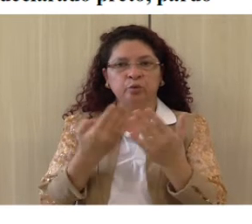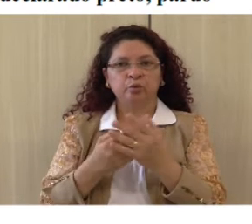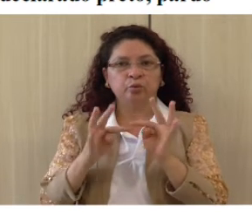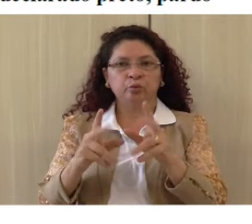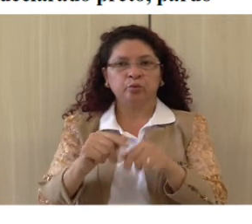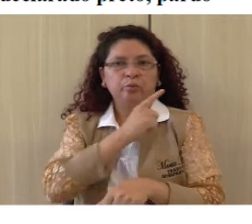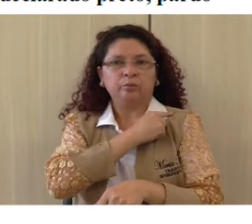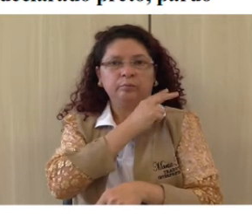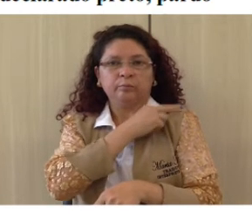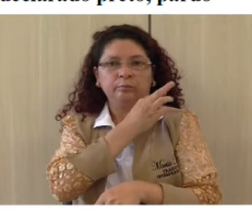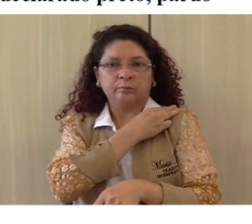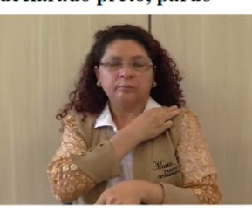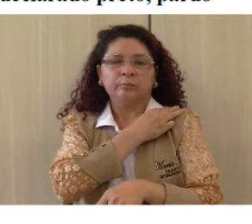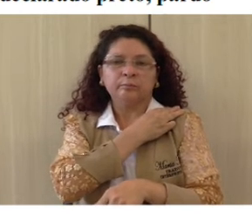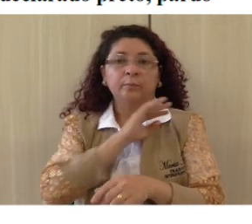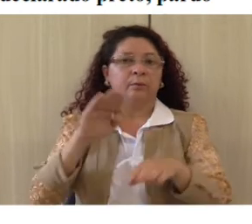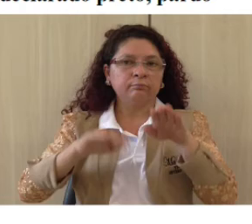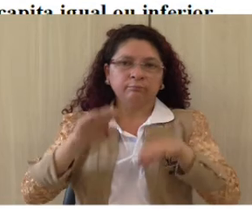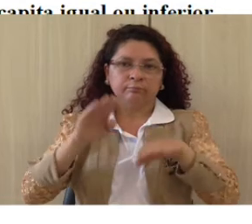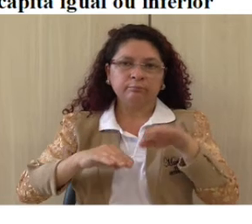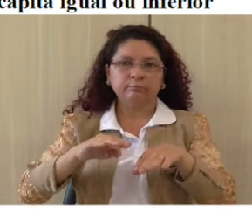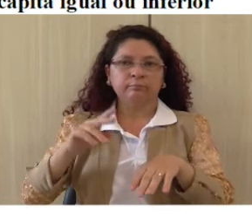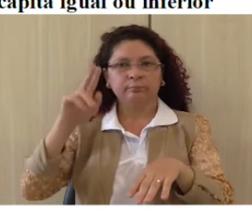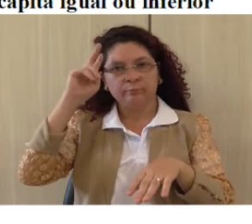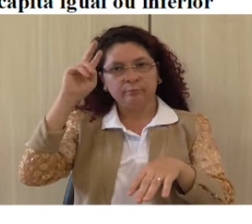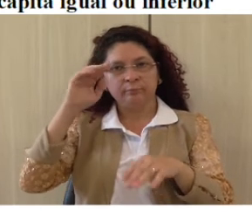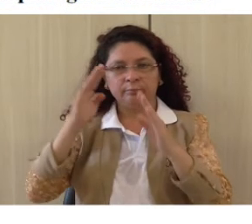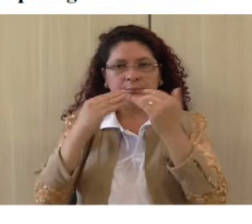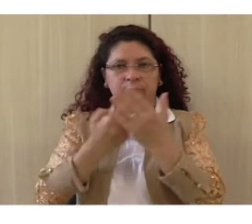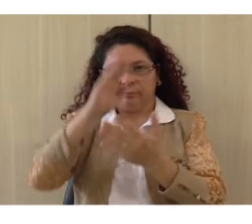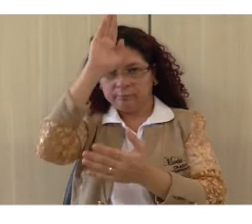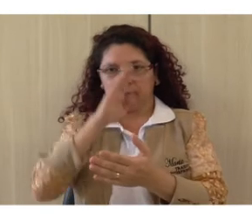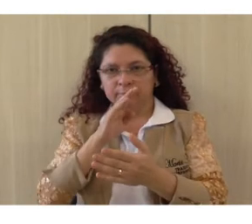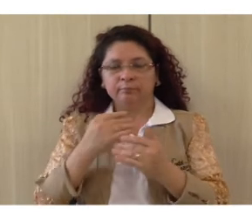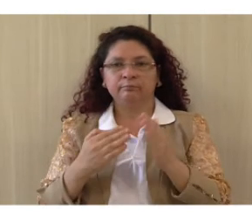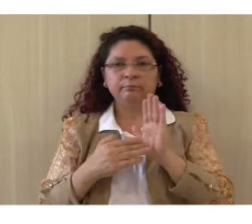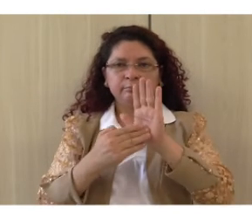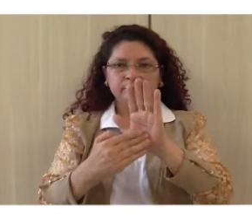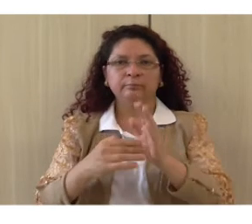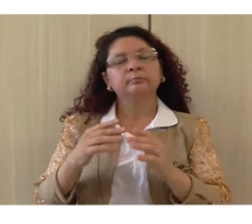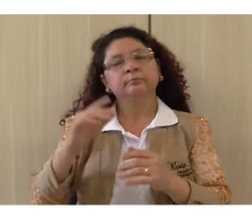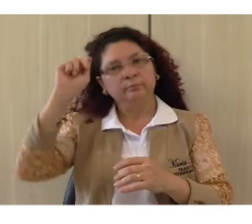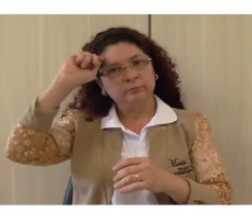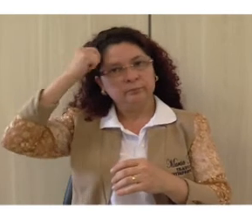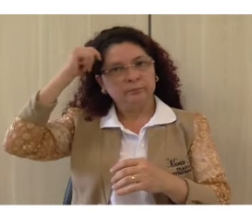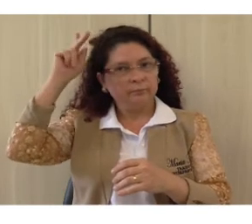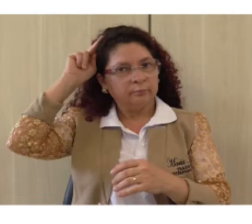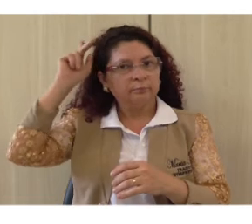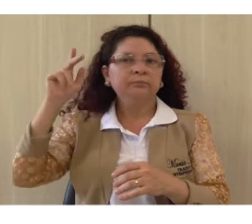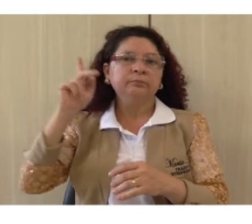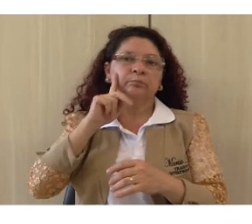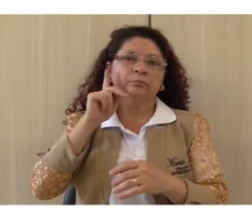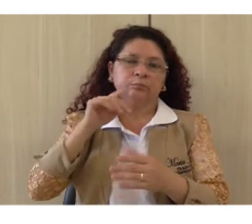integralmente o ensino médio ou ensino equivalente em escola pública. B. Autodeclaração de cor, raça, etnia,